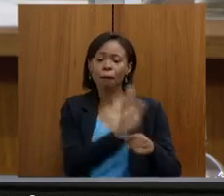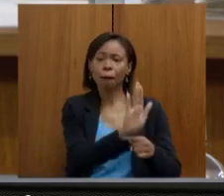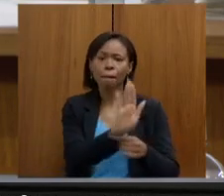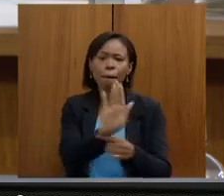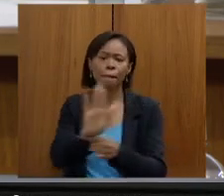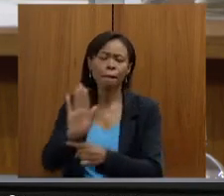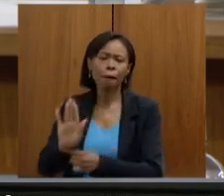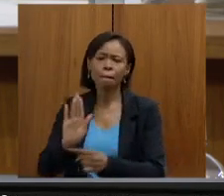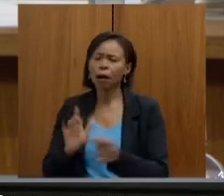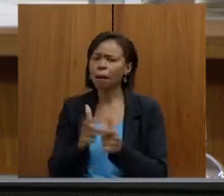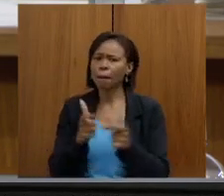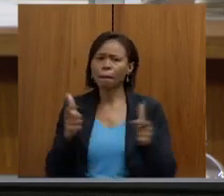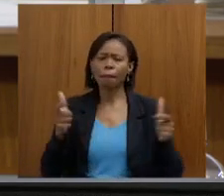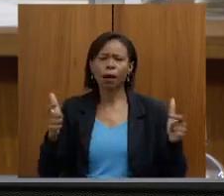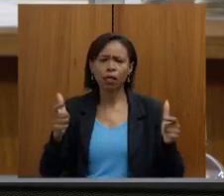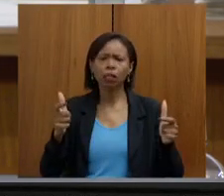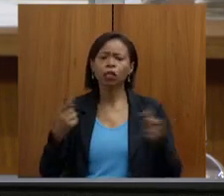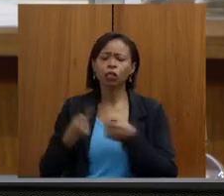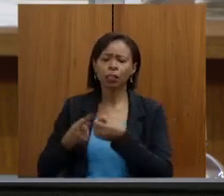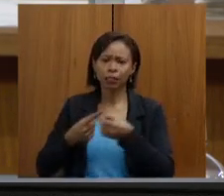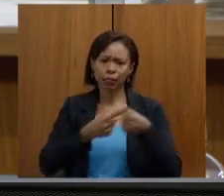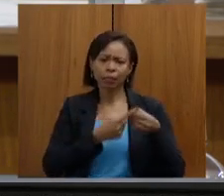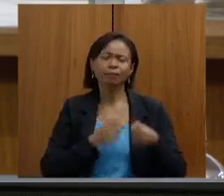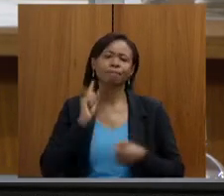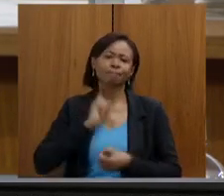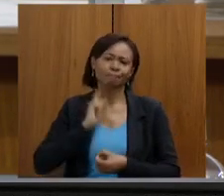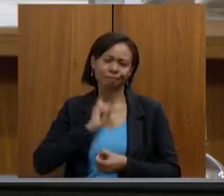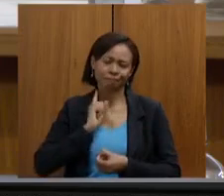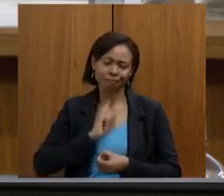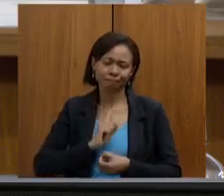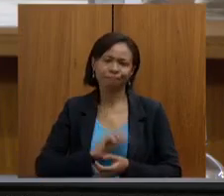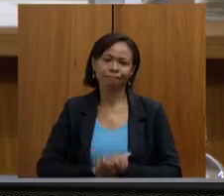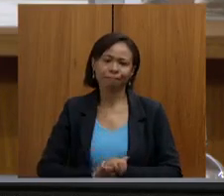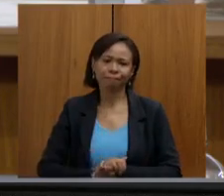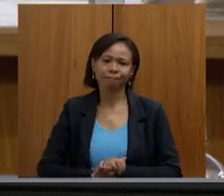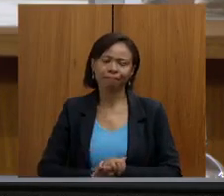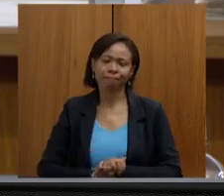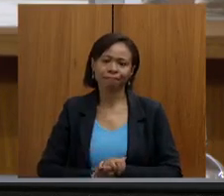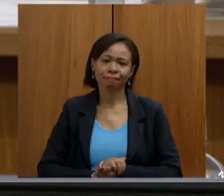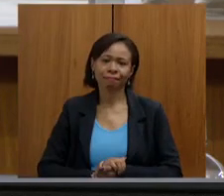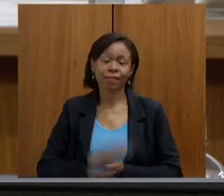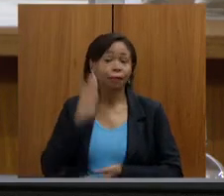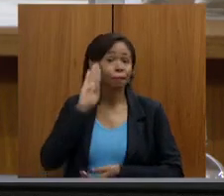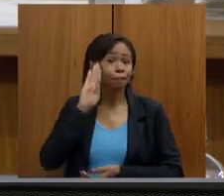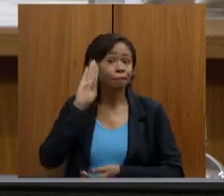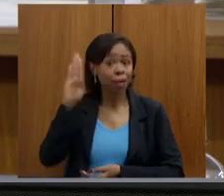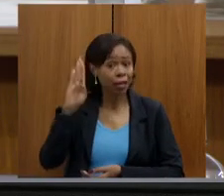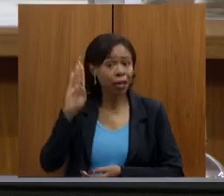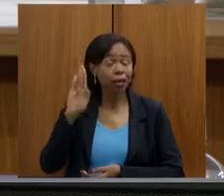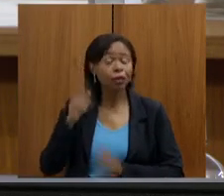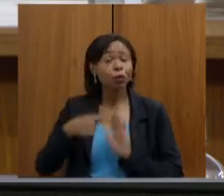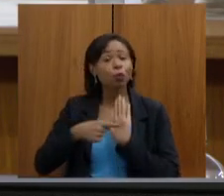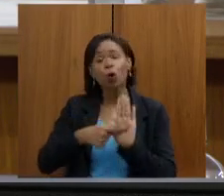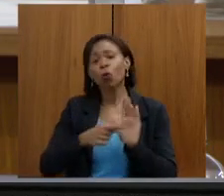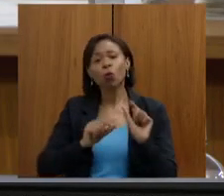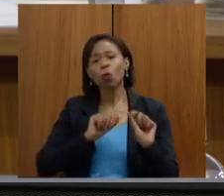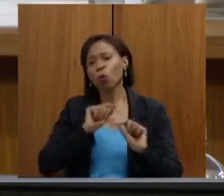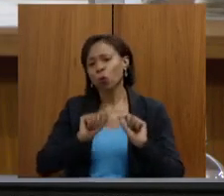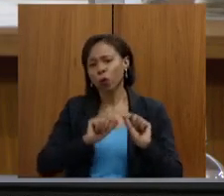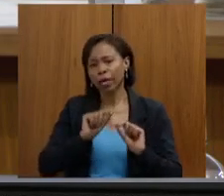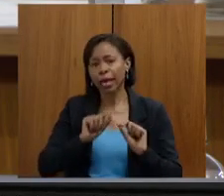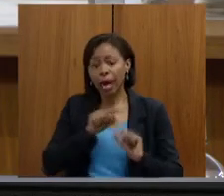o maior número de mineiros possível é preciso destacar que nós estamos colocando